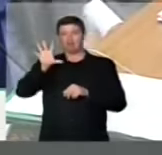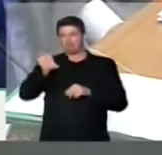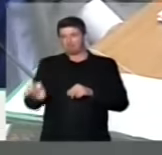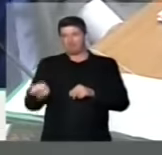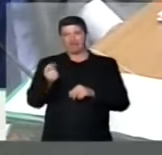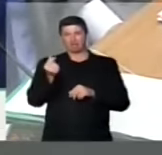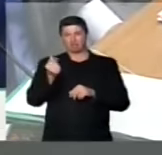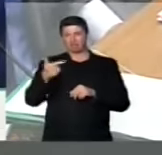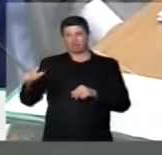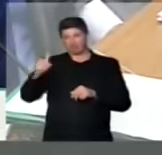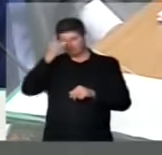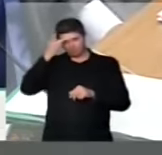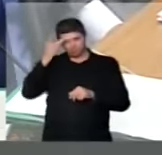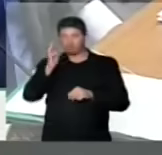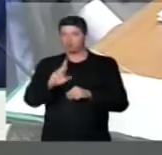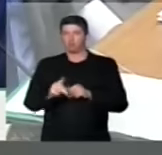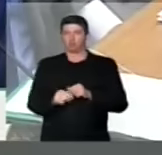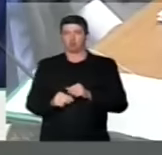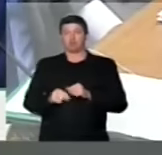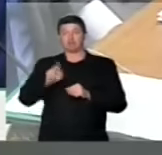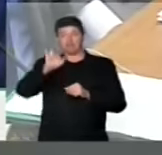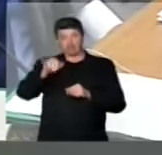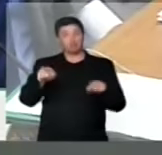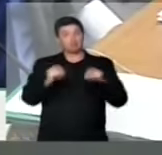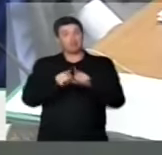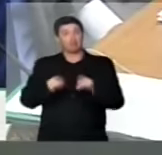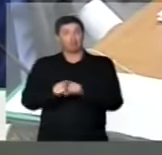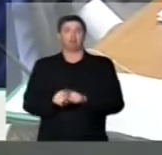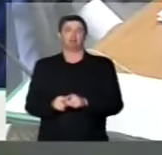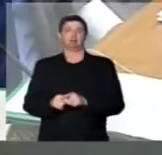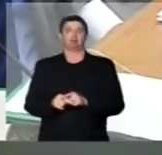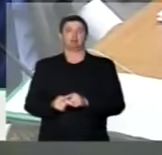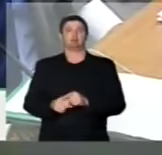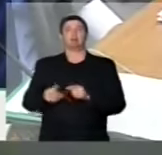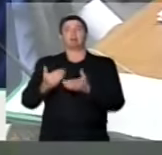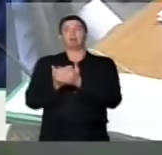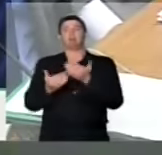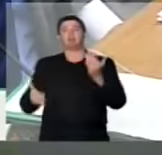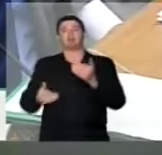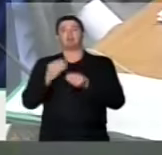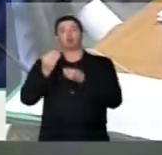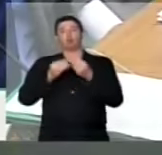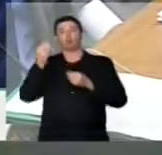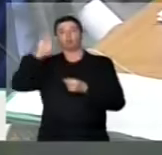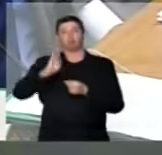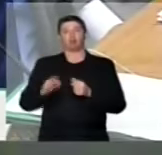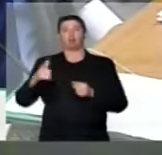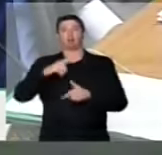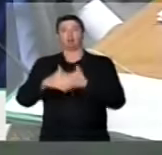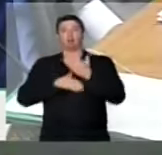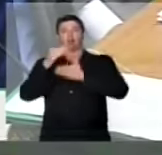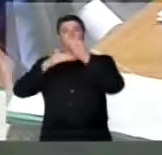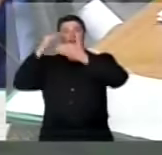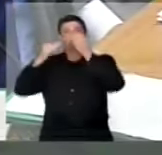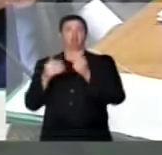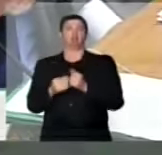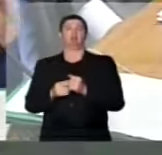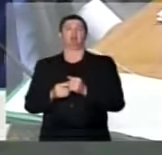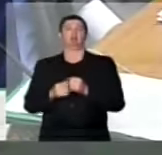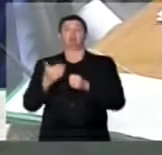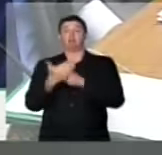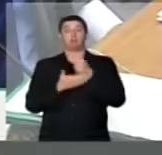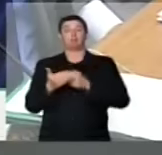do outro e roubar. Crime também é eliminar as condições desse país de ter desenvolvimento cuja